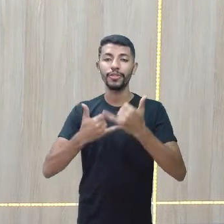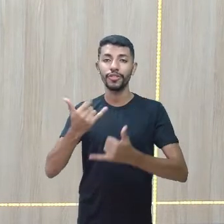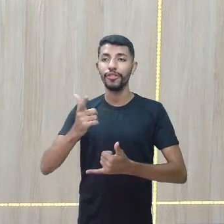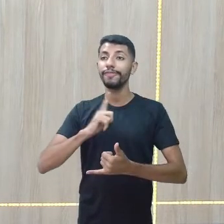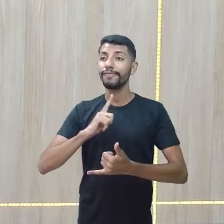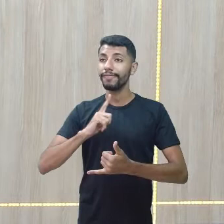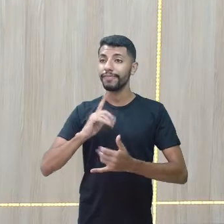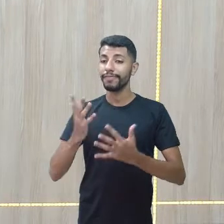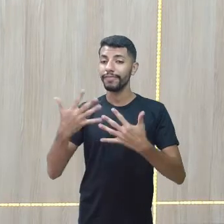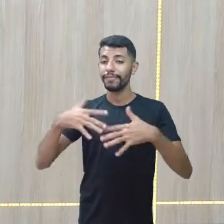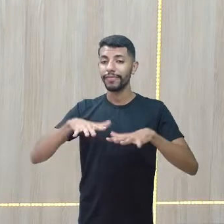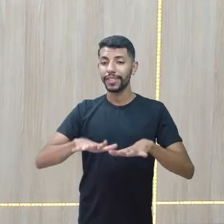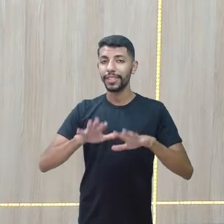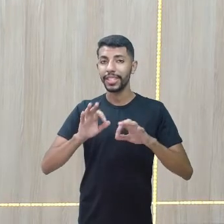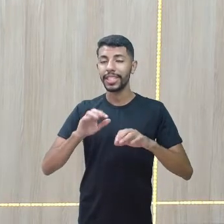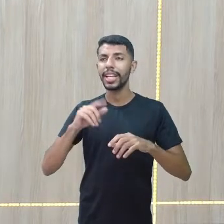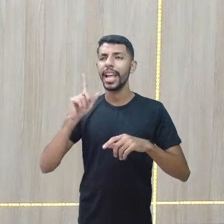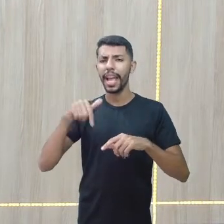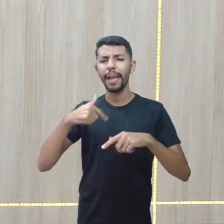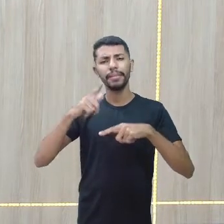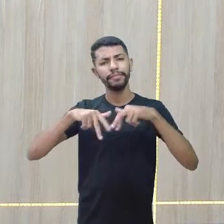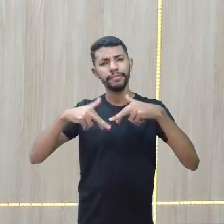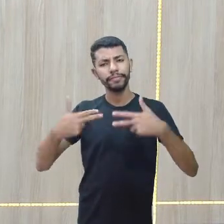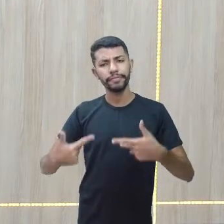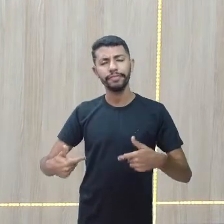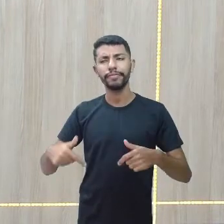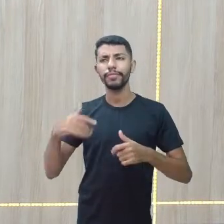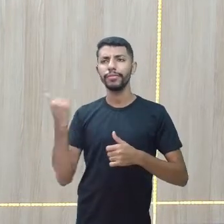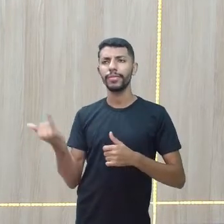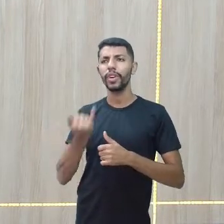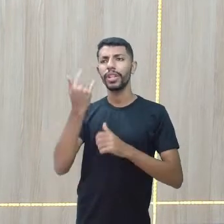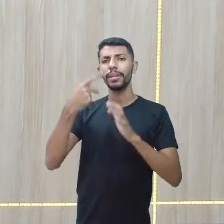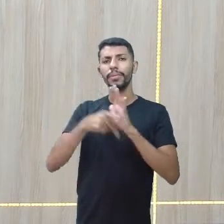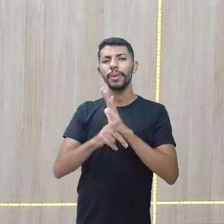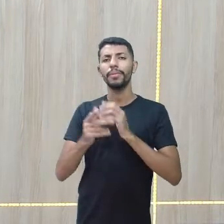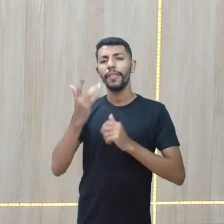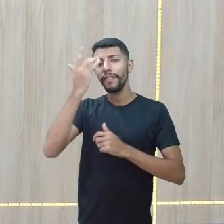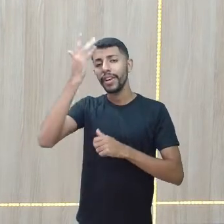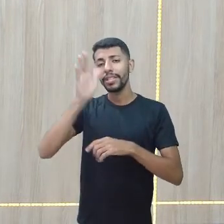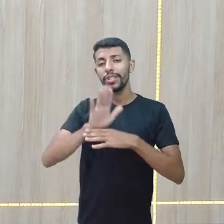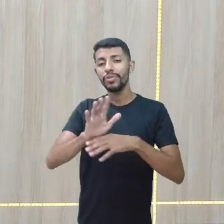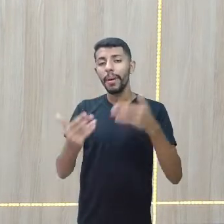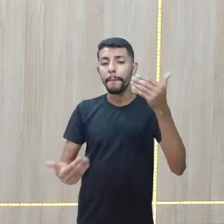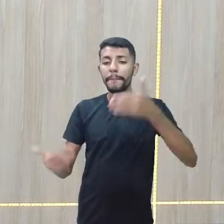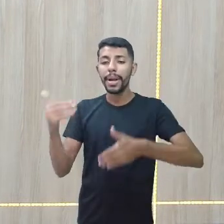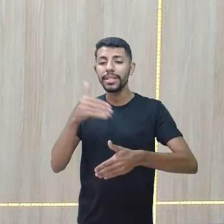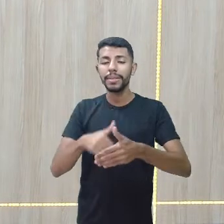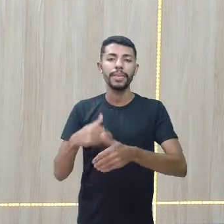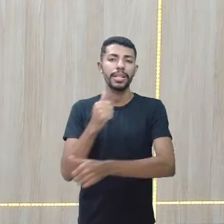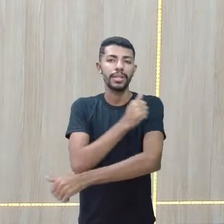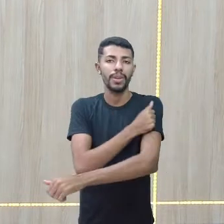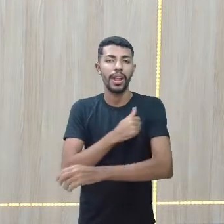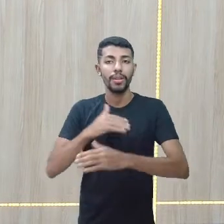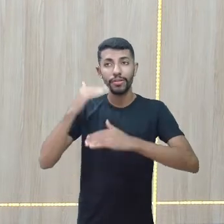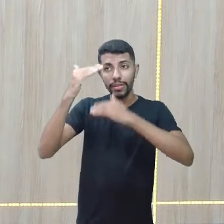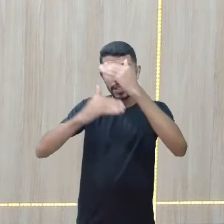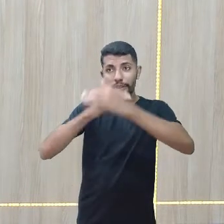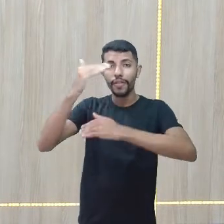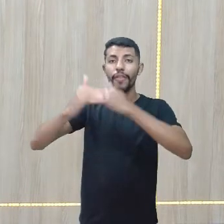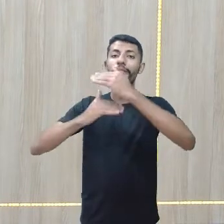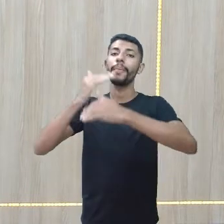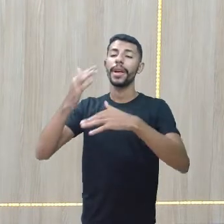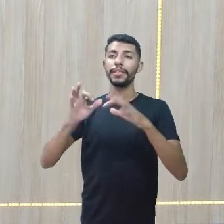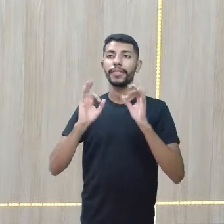eles são recursos importantes que facilitam a participação do estudante, que facilitam o desenvolvimento do